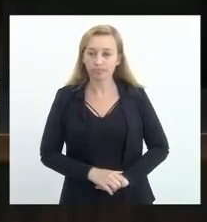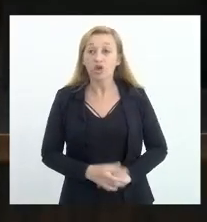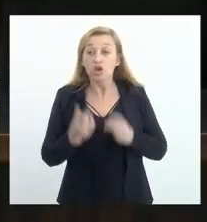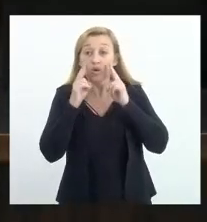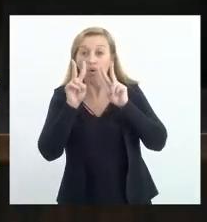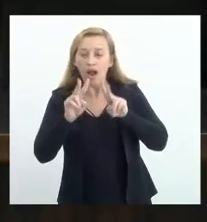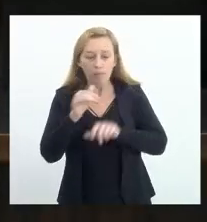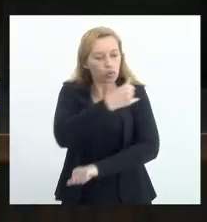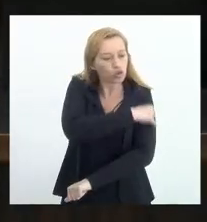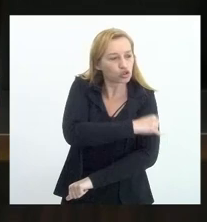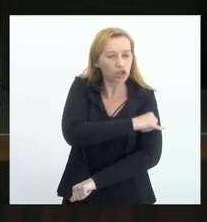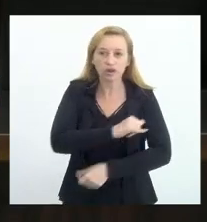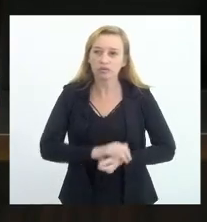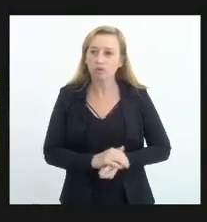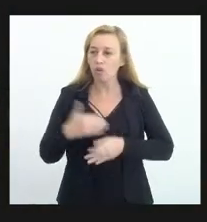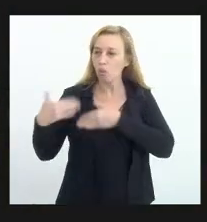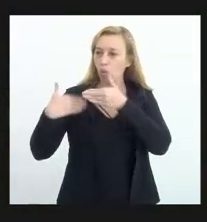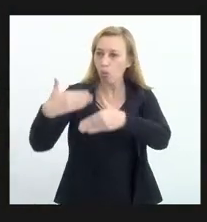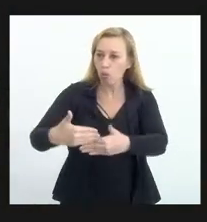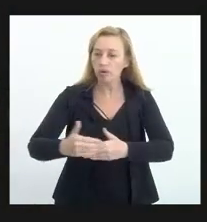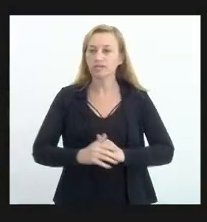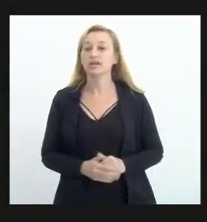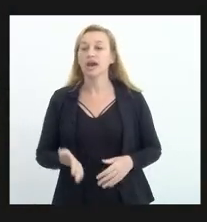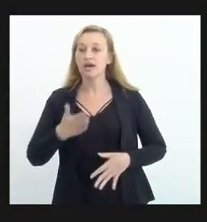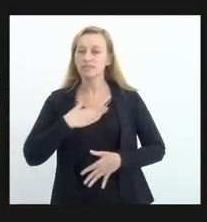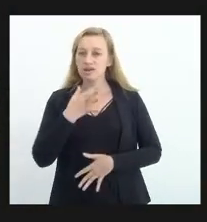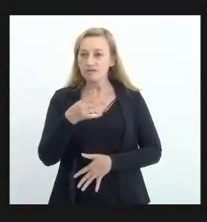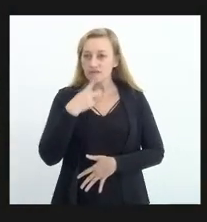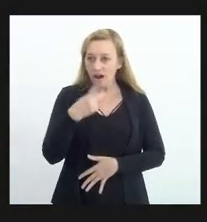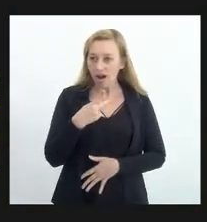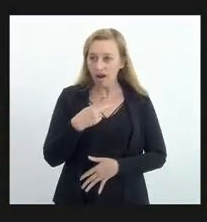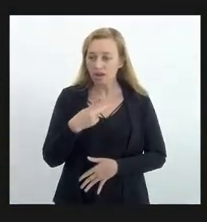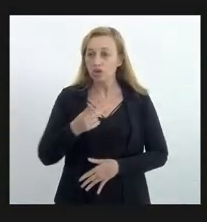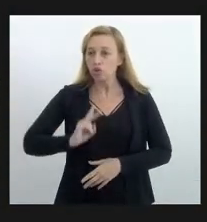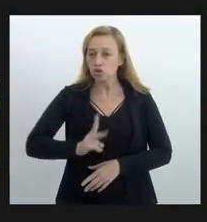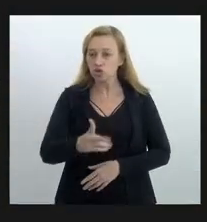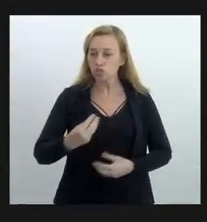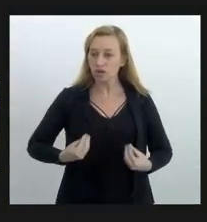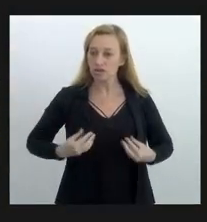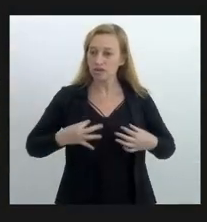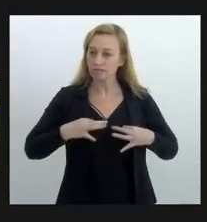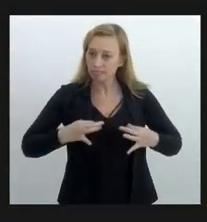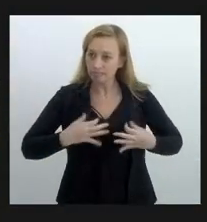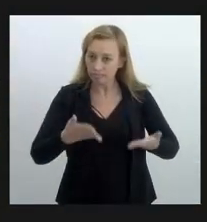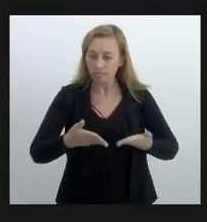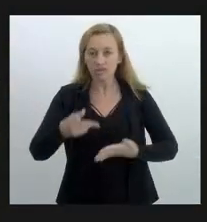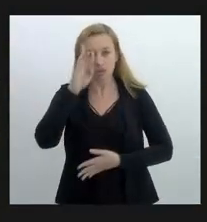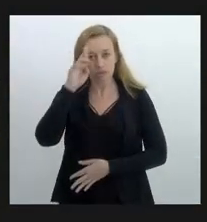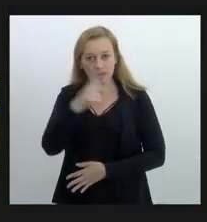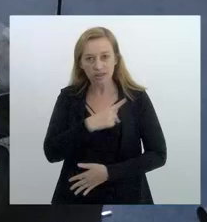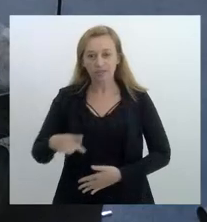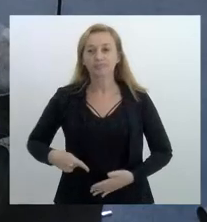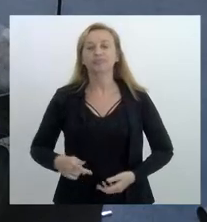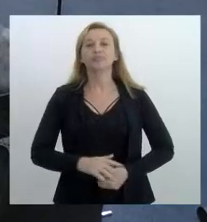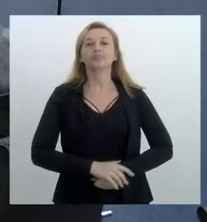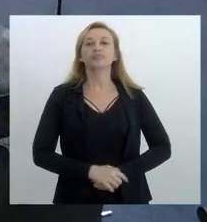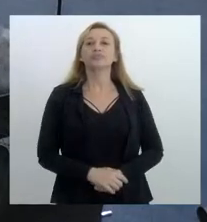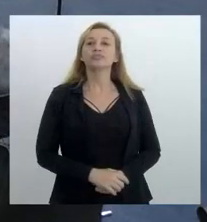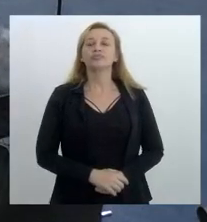olhar para o Rio de Janeiro a longo prazo. Essa é a minha colaboração, continuo aqui à disposição, presidente.